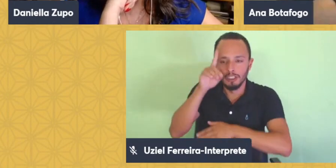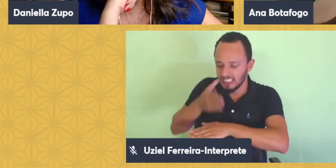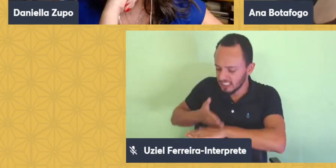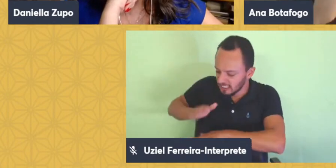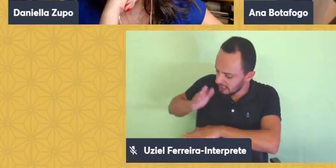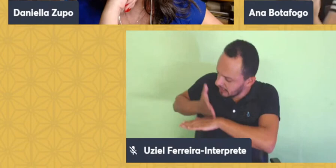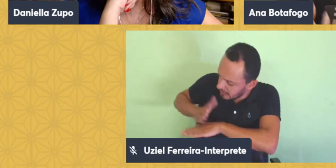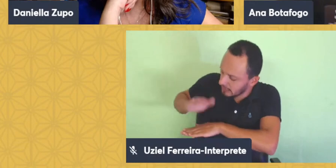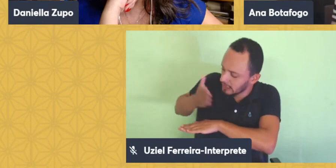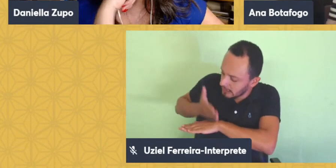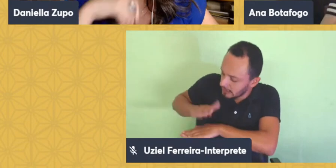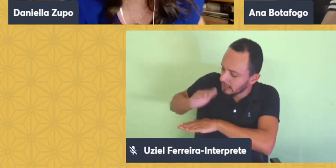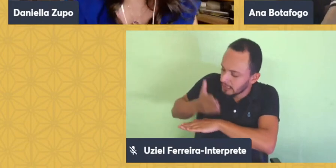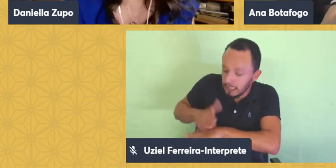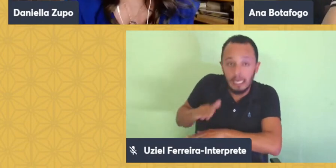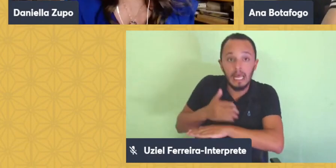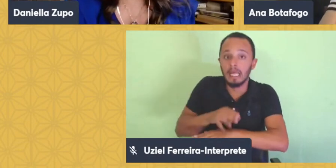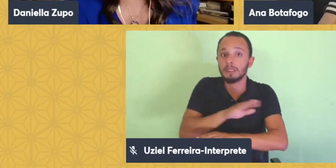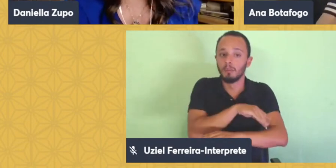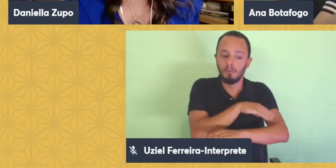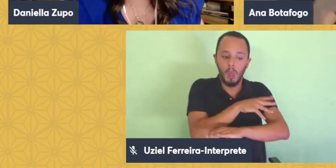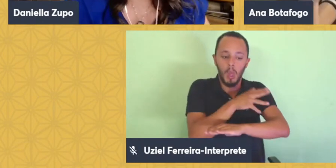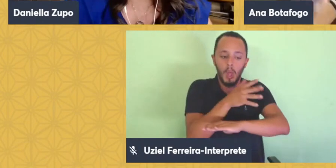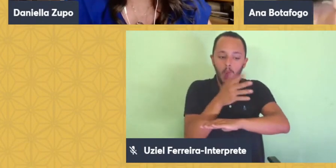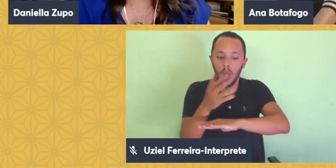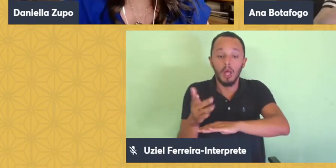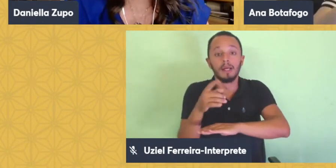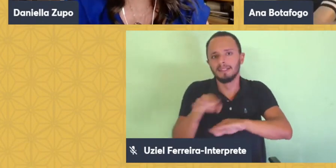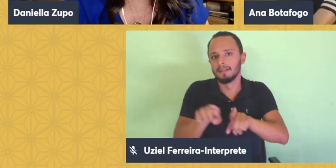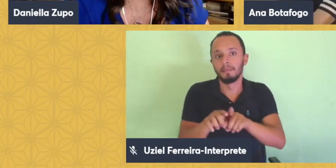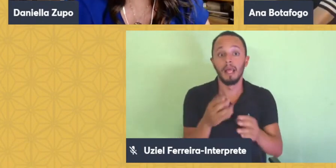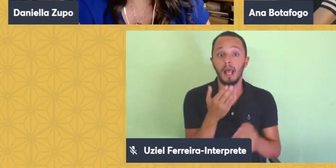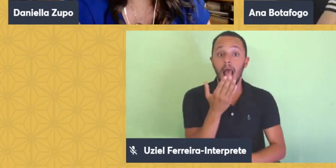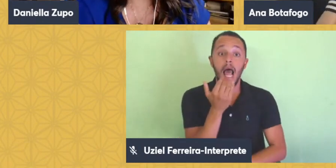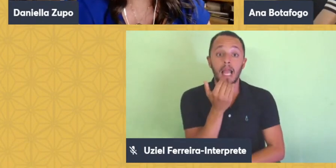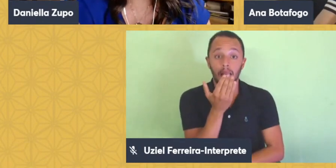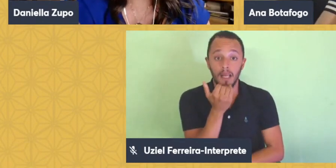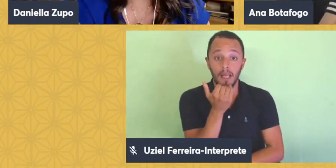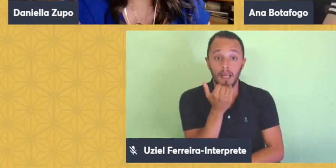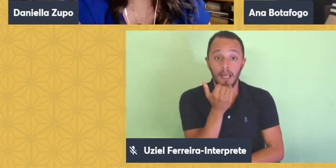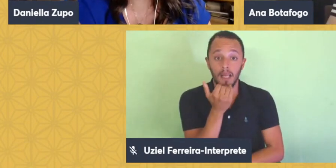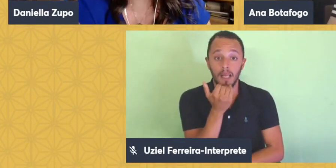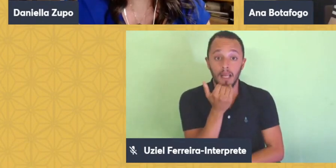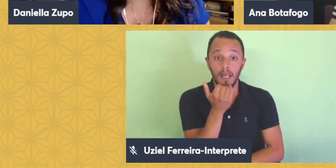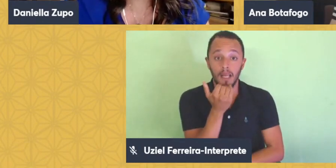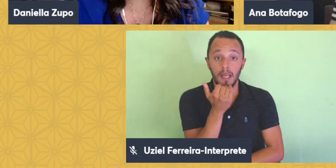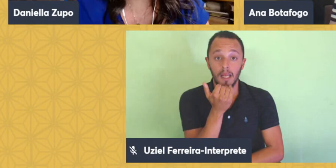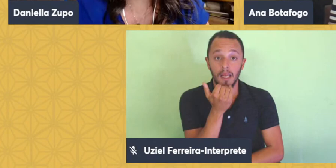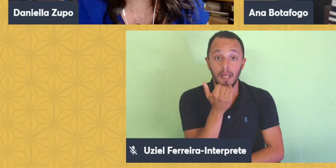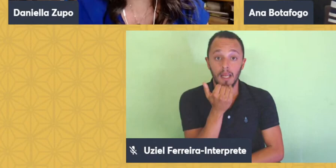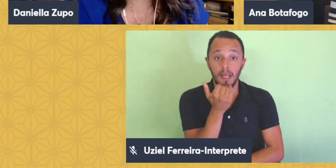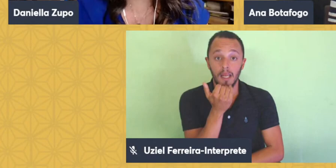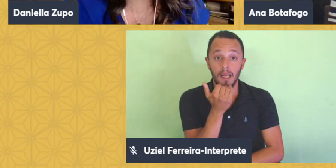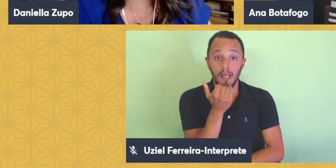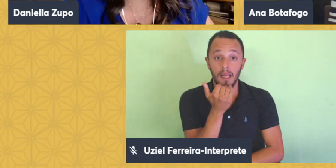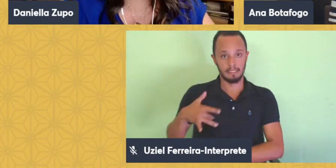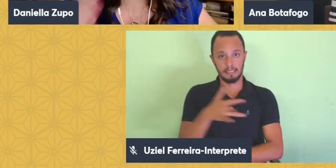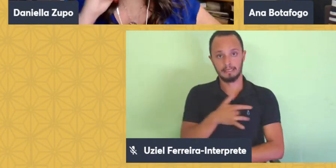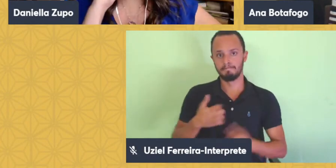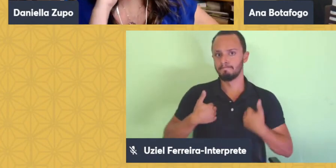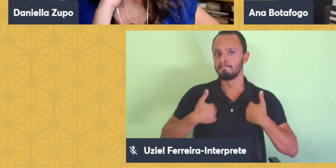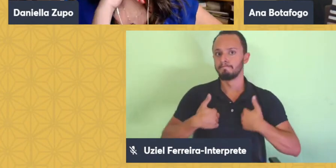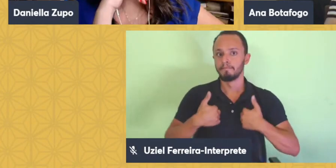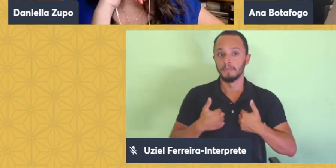é importante E aí várias questões não só do treino alimentação para que eu tivesse uma boa saúde isso também